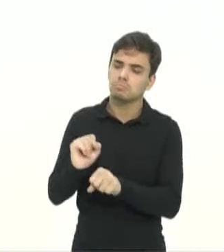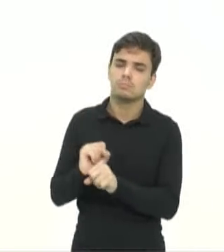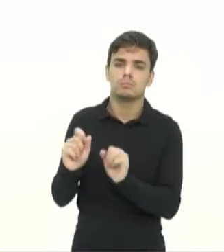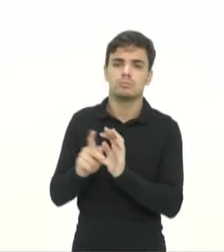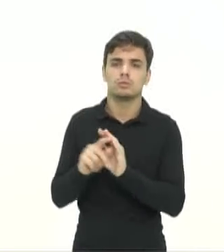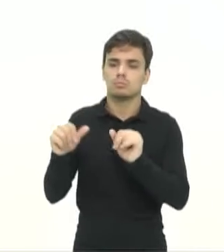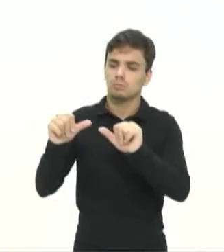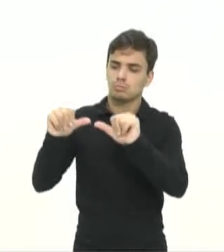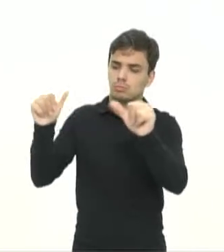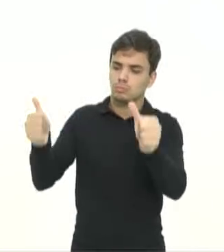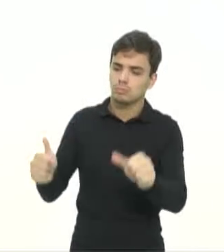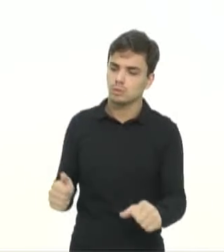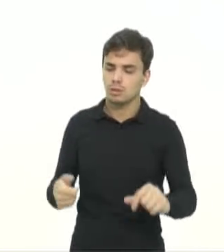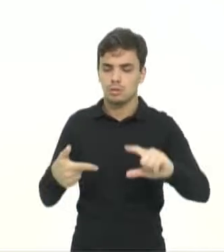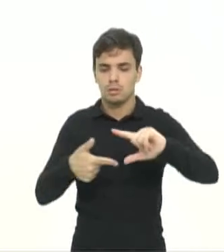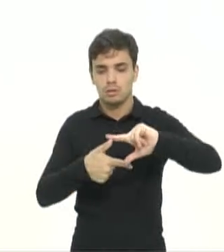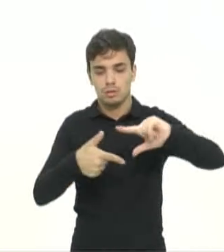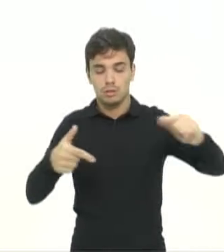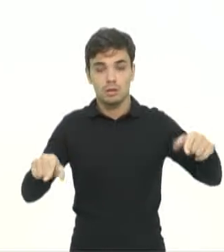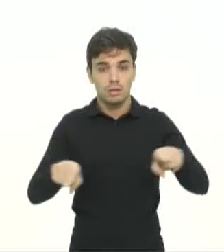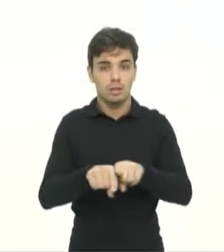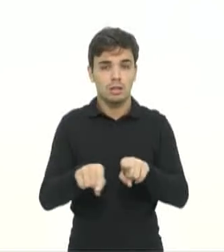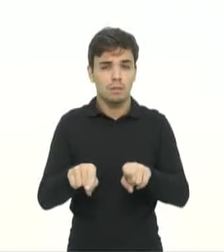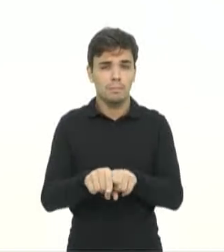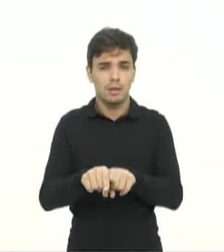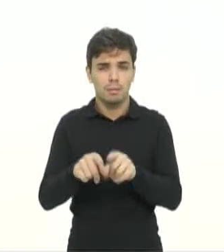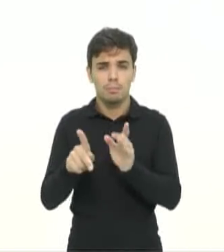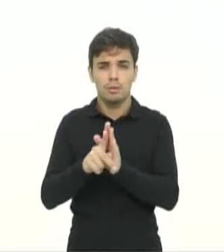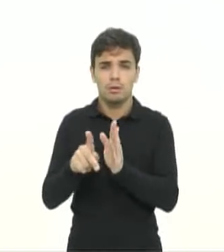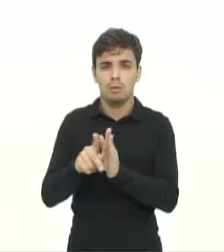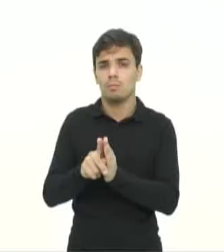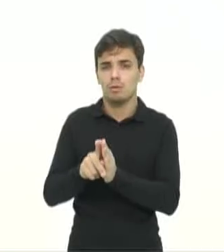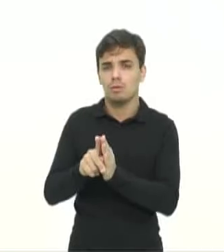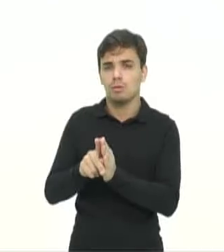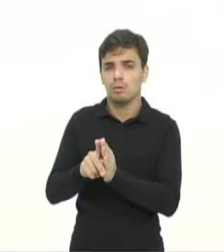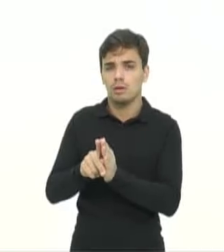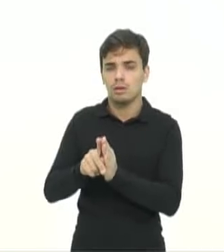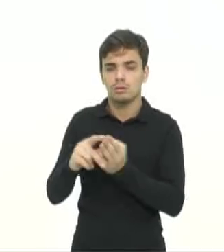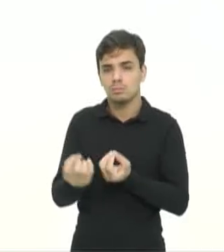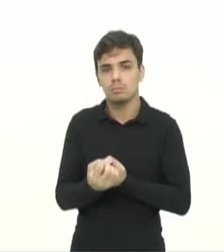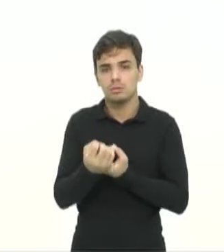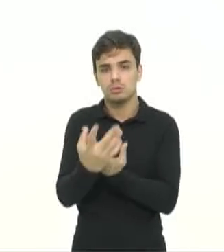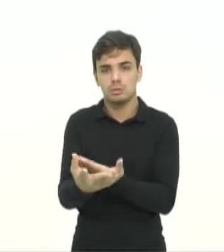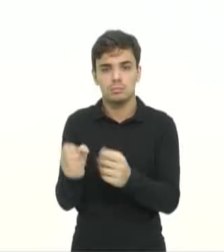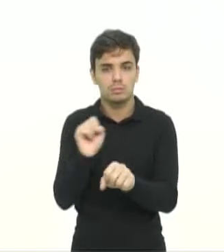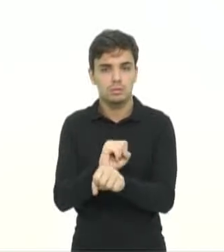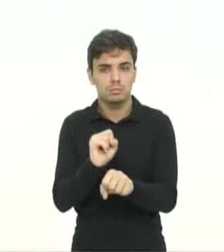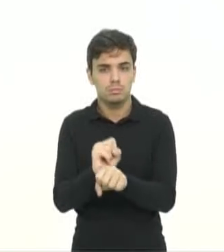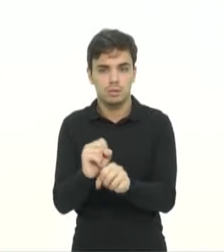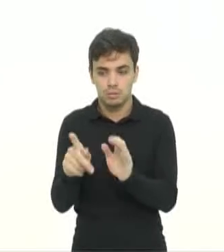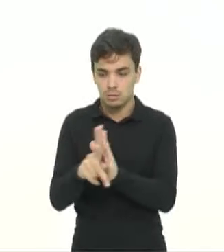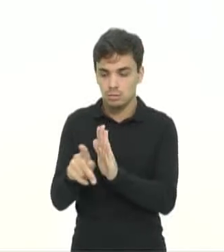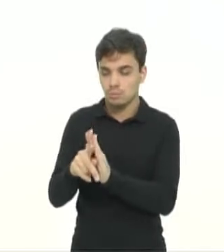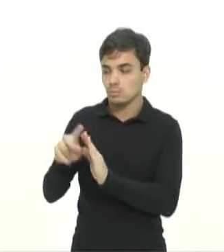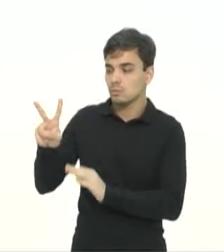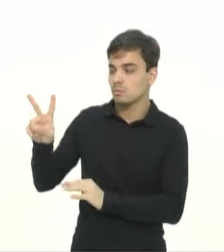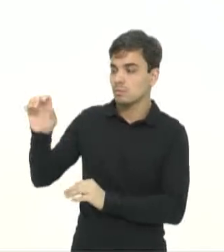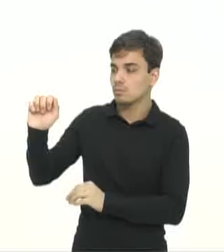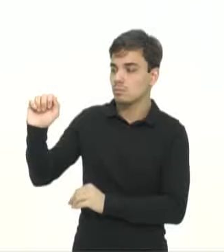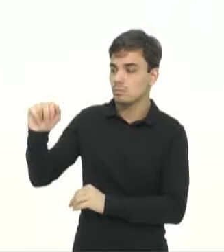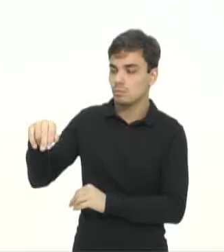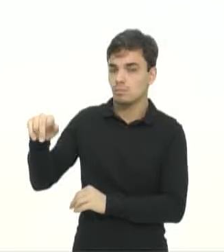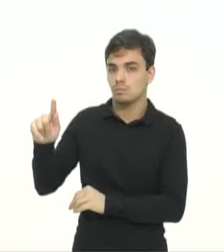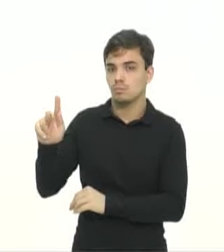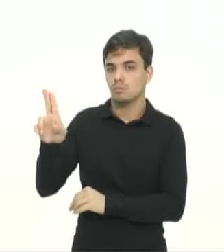de serem herdeiras do impressionismo, acompanham as propostas das vanguardas artísticas do início do